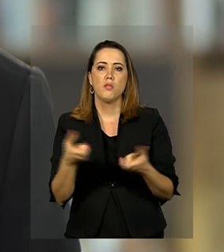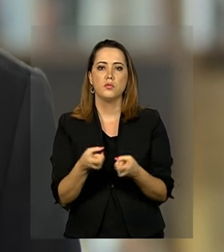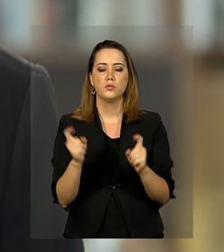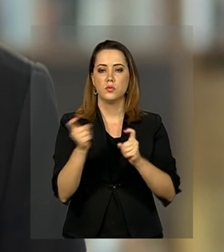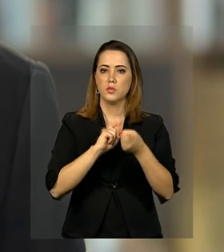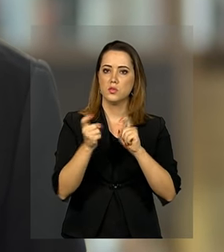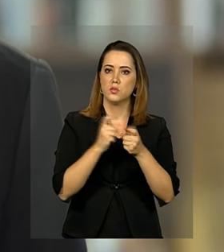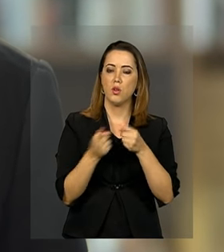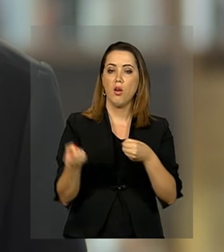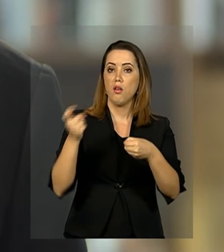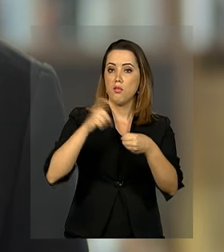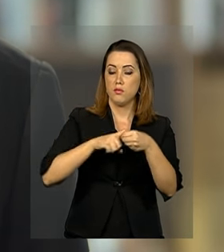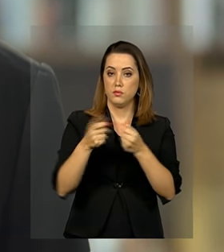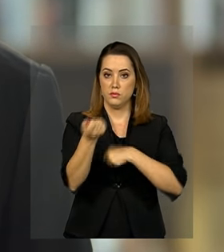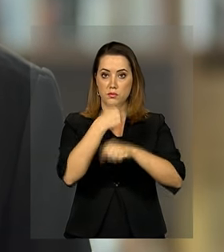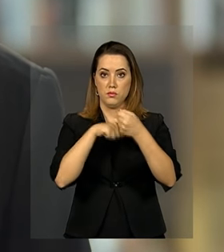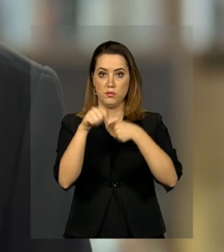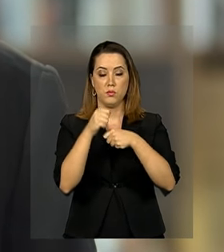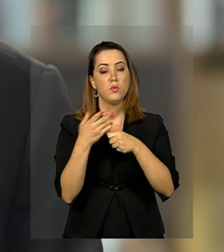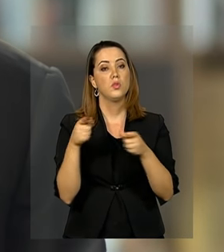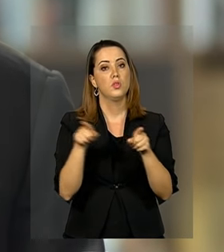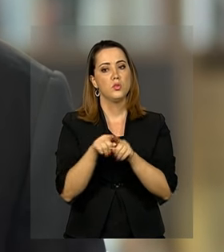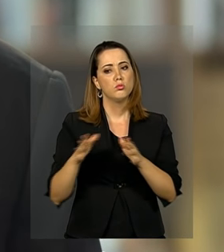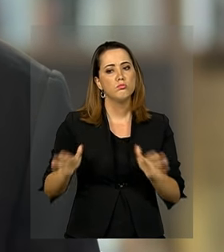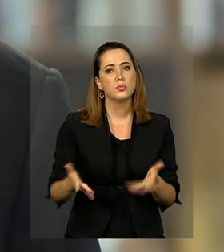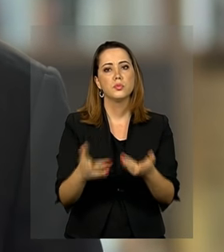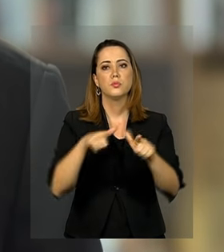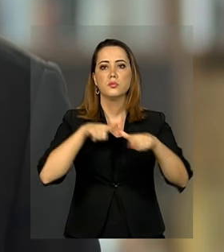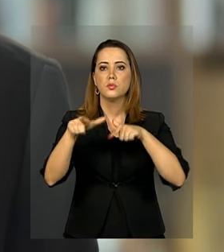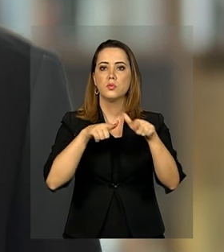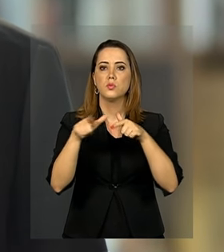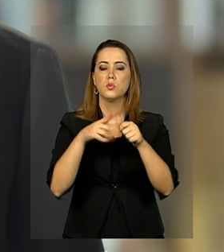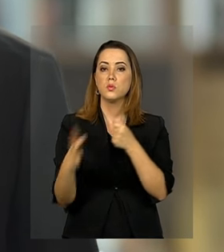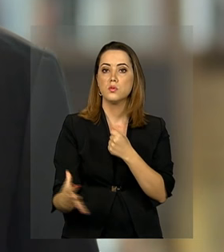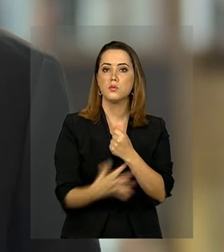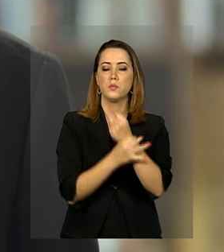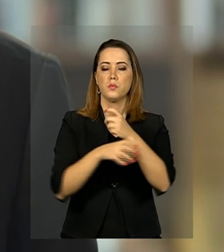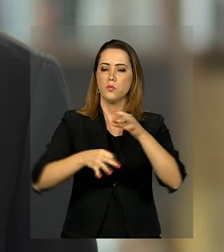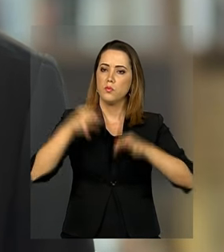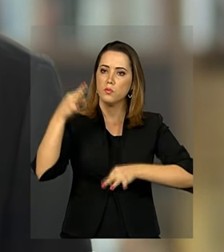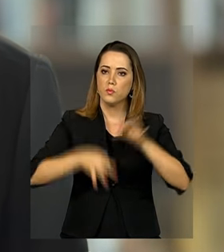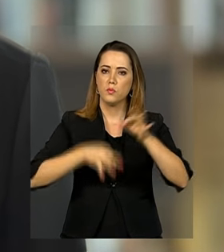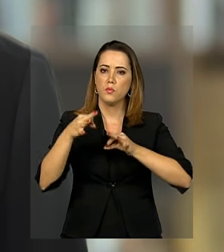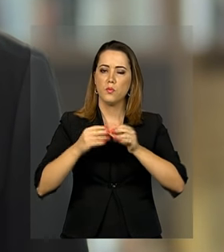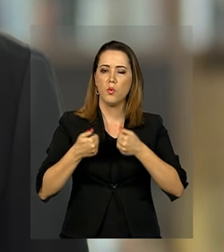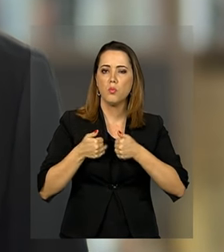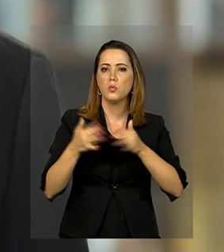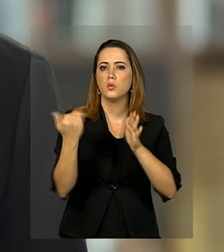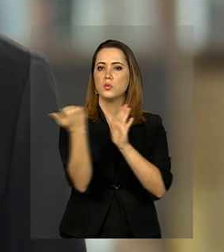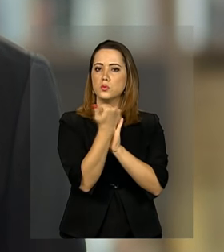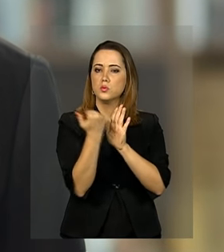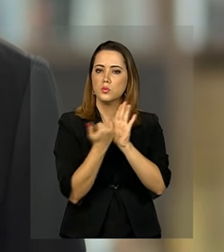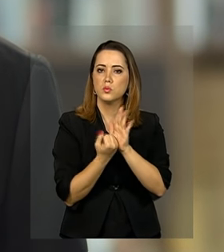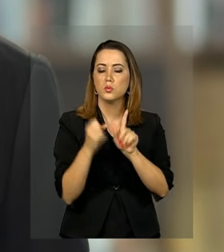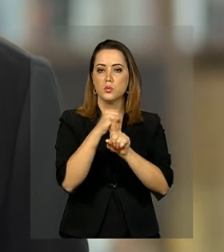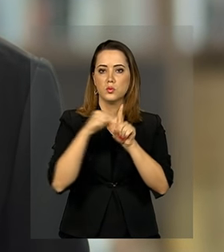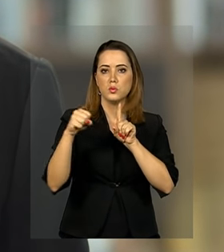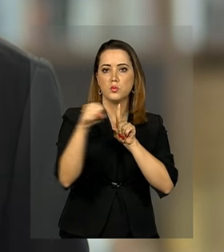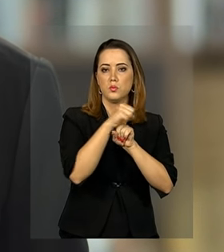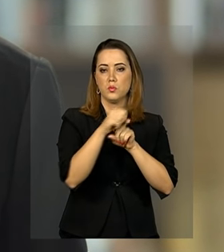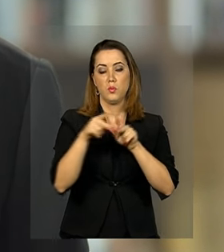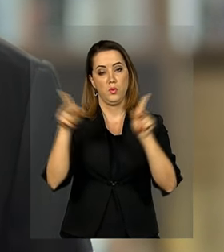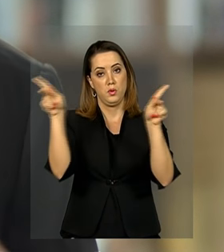do crescimento, geração de emprego, segurança jurídica, ampliação dos programas sociais e a pacificação do